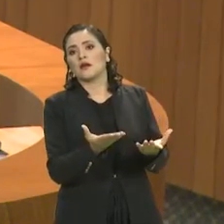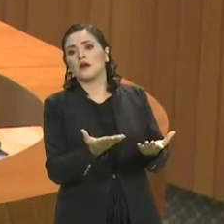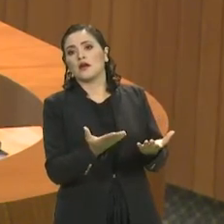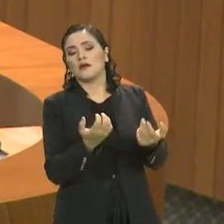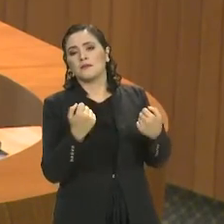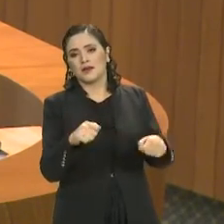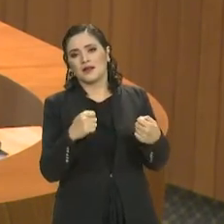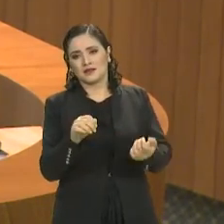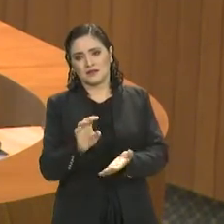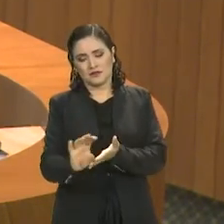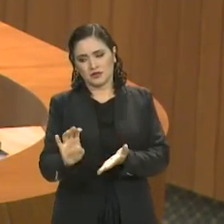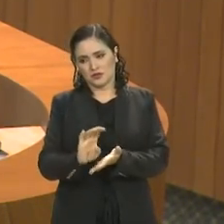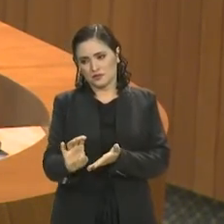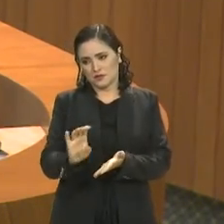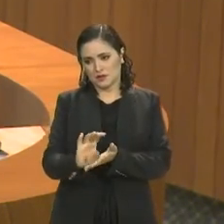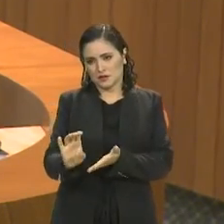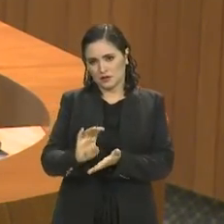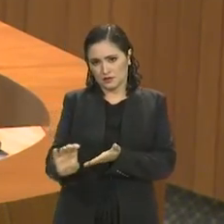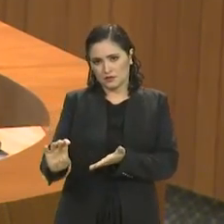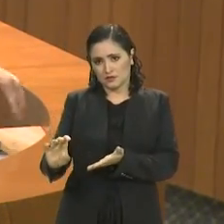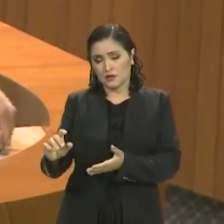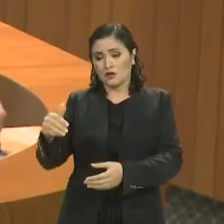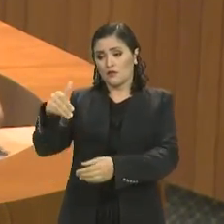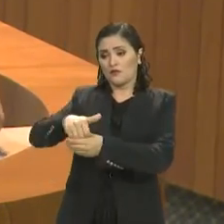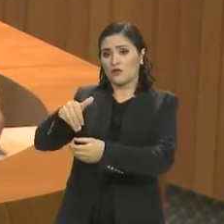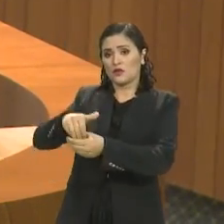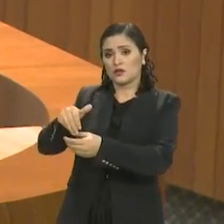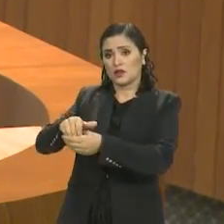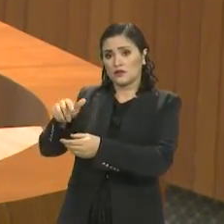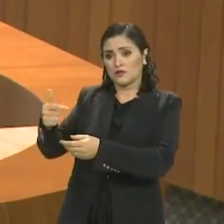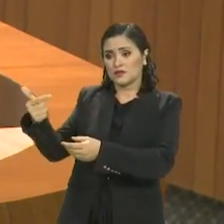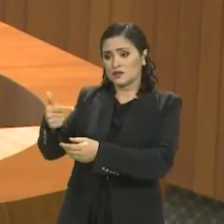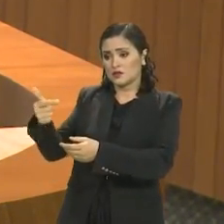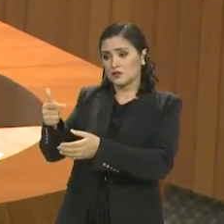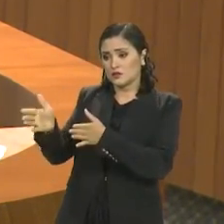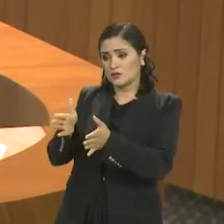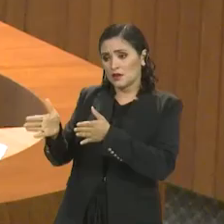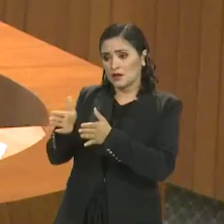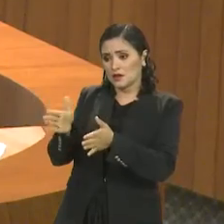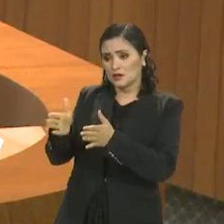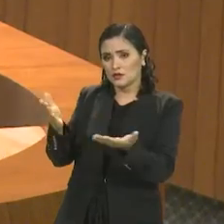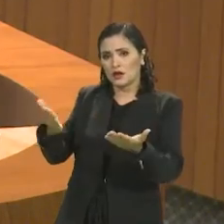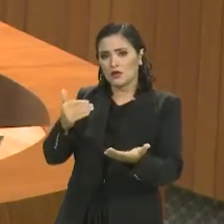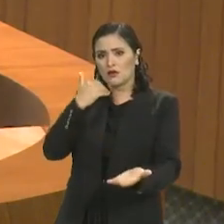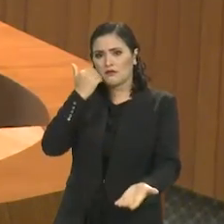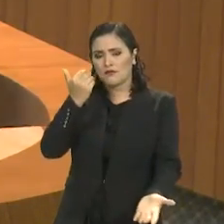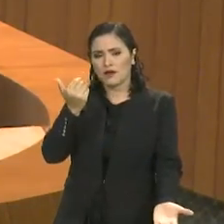votei em você no segundo turno para estar passando esse tipo de vergonha. Cobro mesmo e vamos em frente.